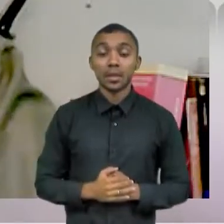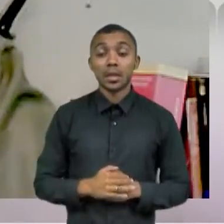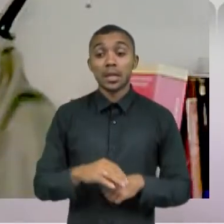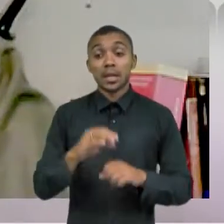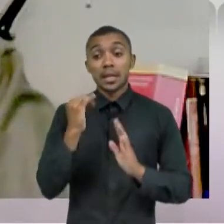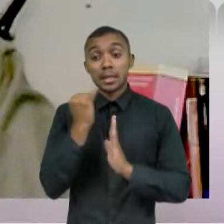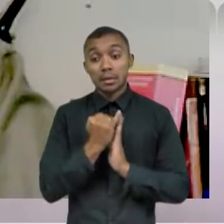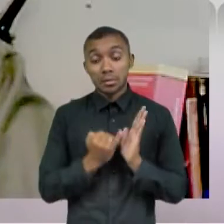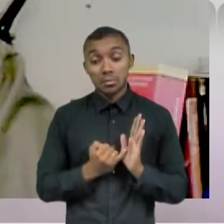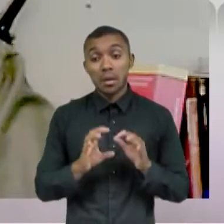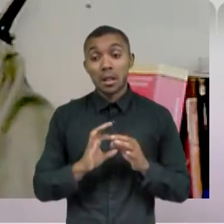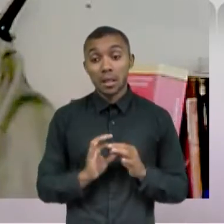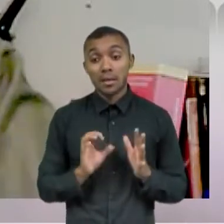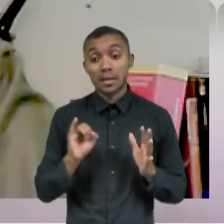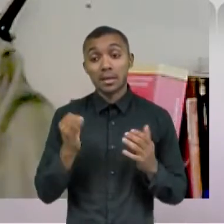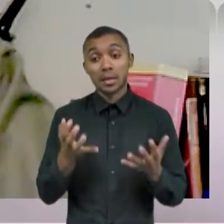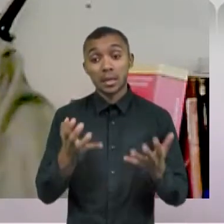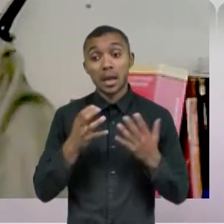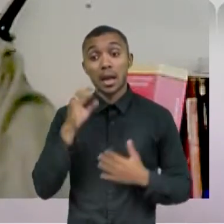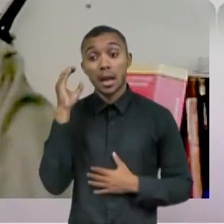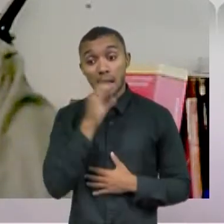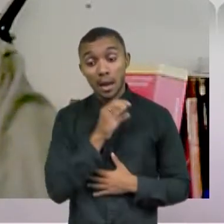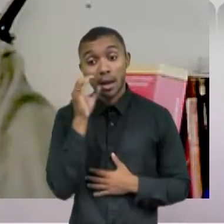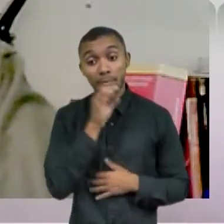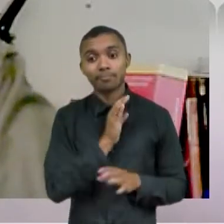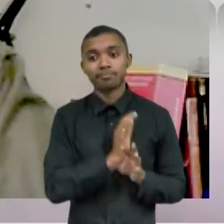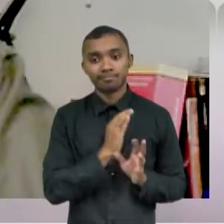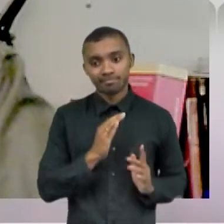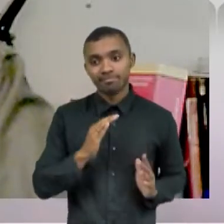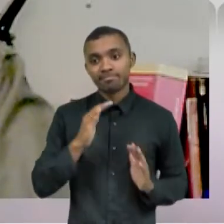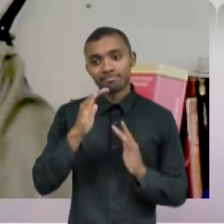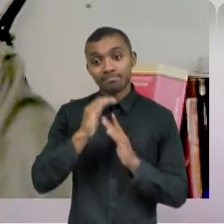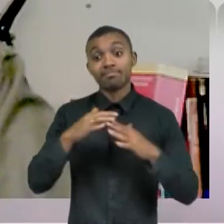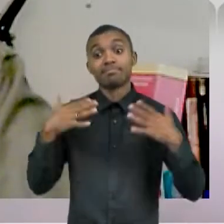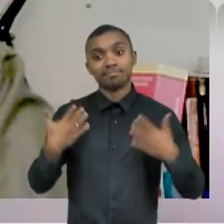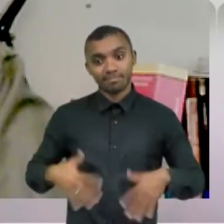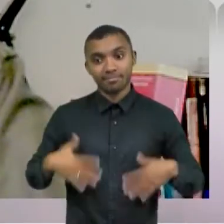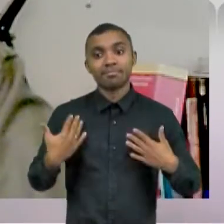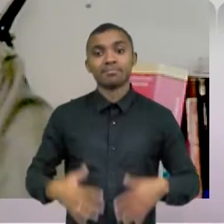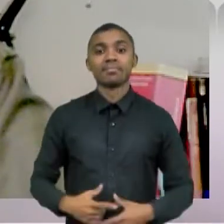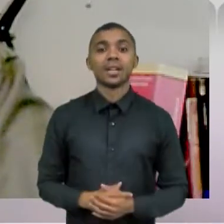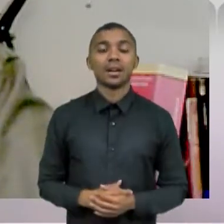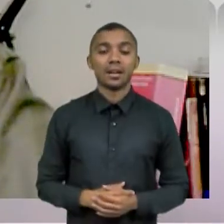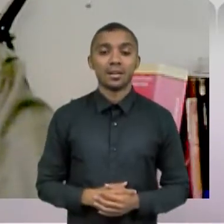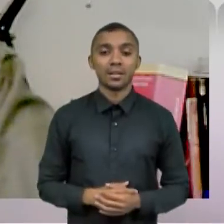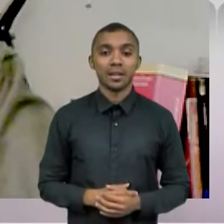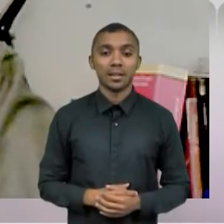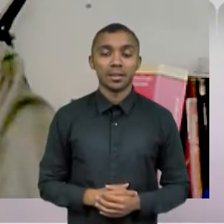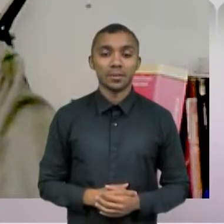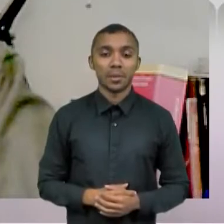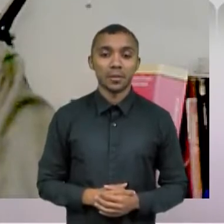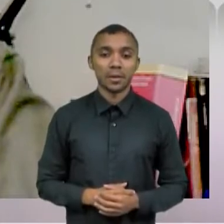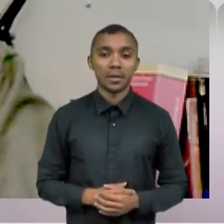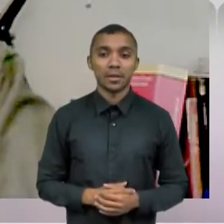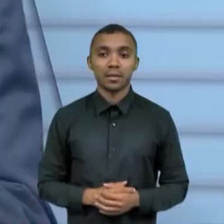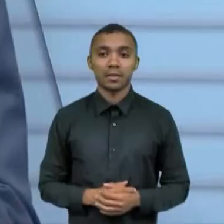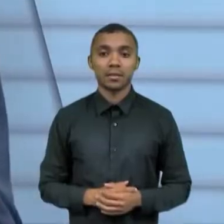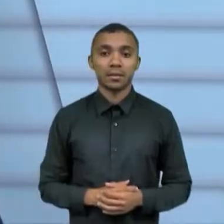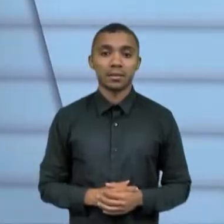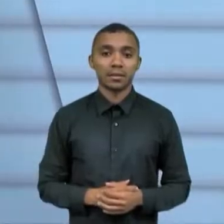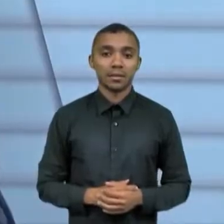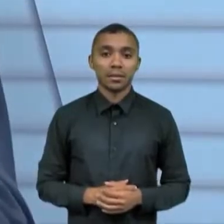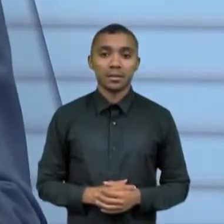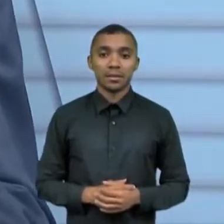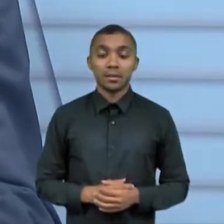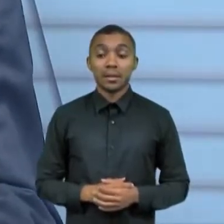estão abertas. Quem quiser ainda, corra, porque as últimas vagas estão aí acabando. Que maravilha. Está aí o Lira,